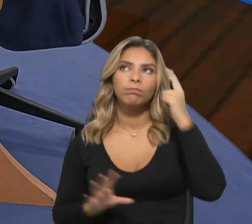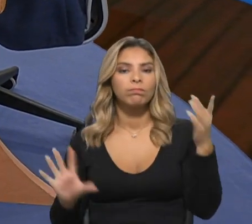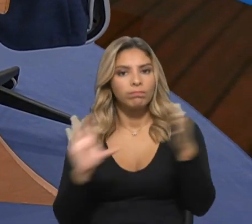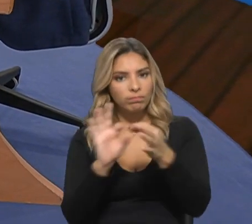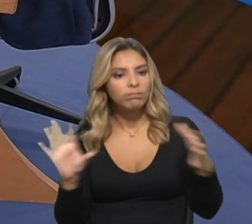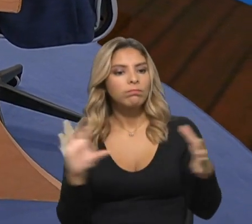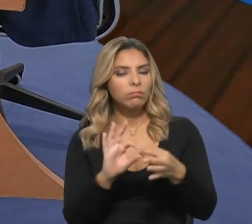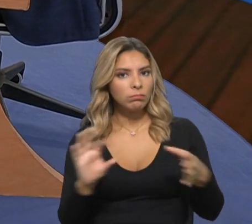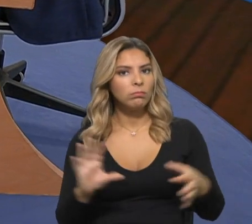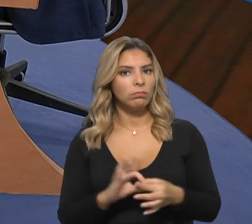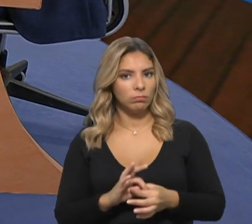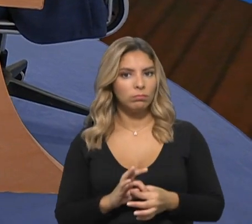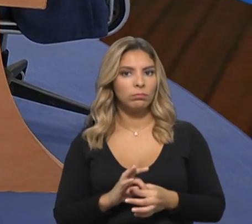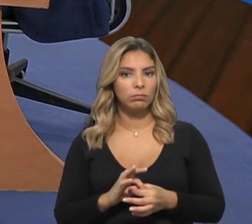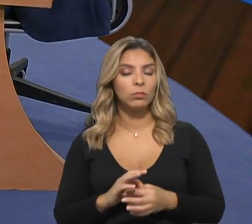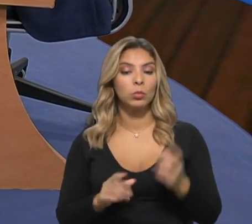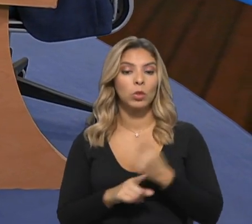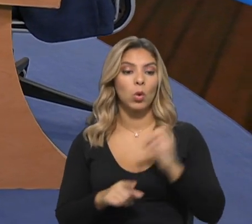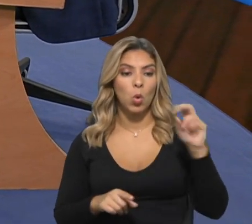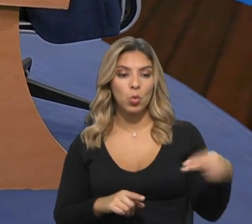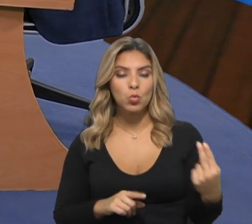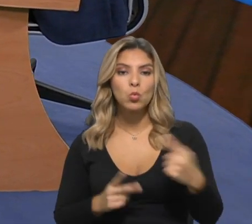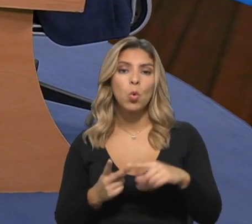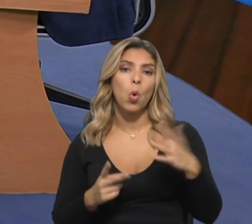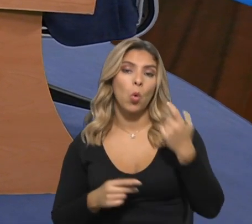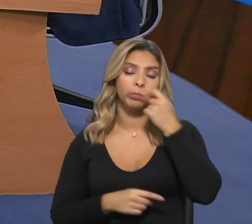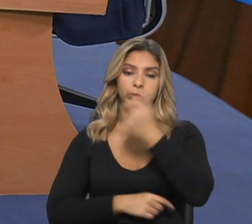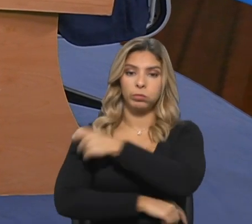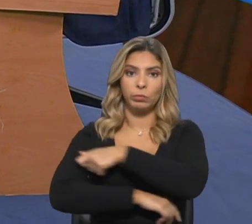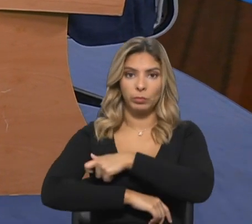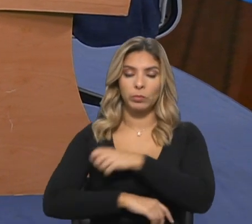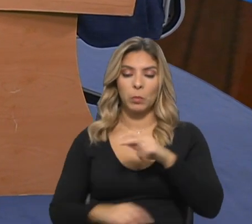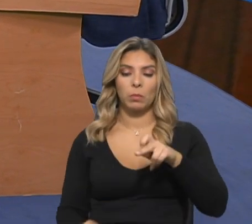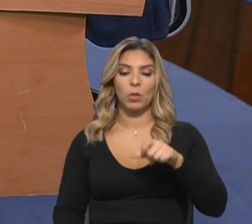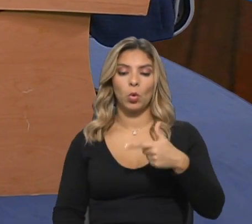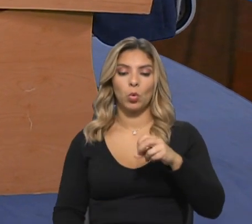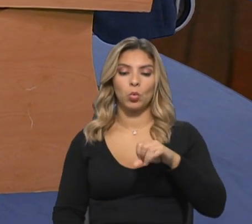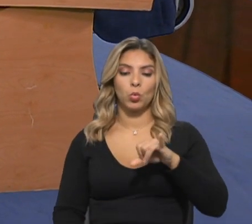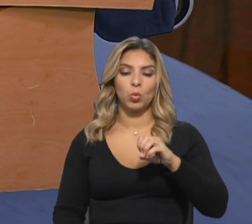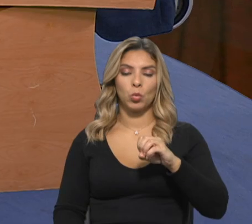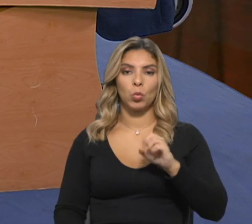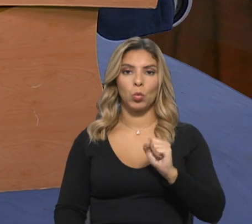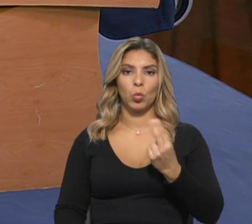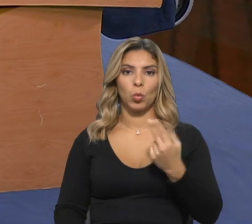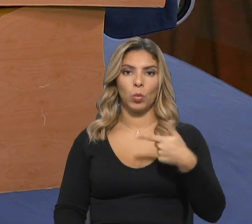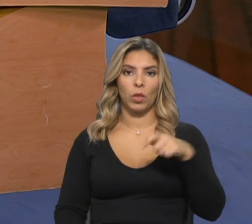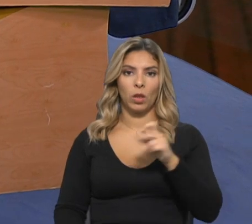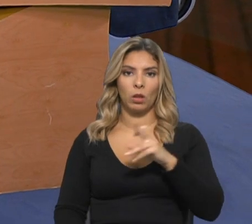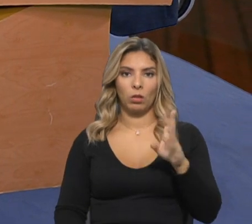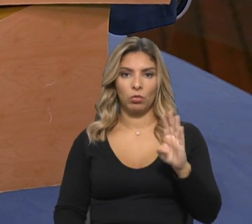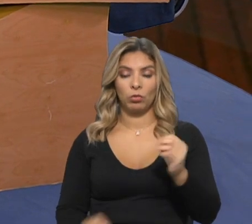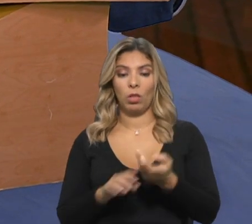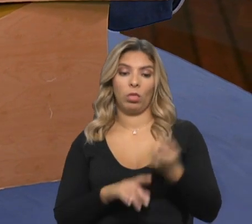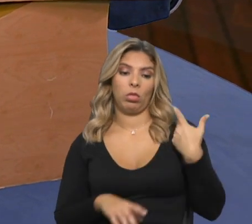forma para as Nações Unidas, ou para António Guterres em particular, ele disse nos últimos dias, de uma forma também